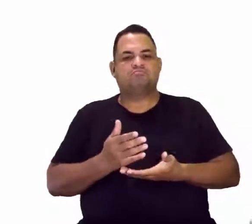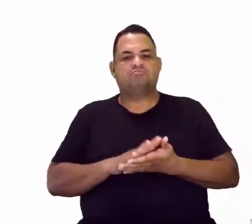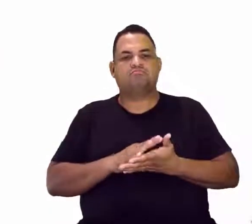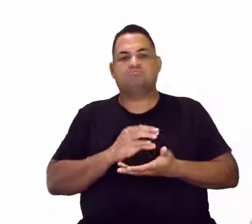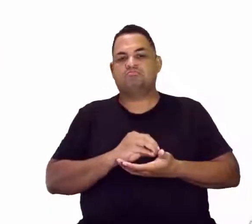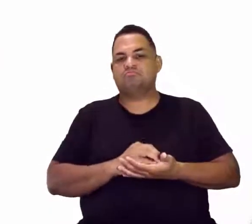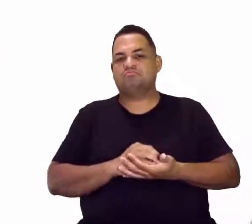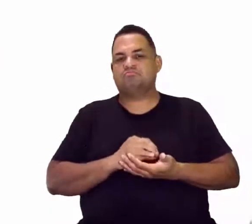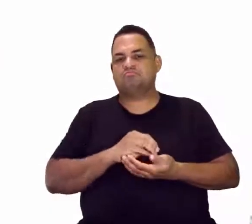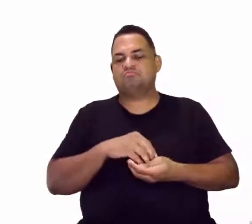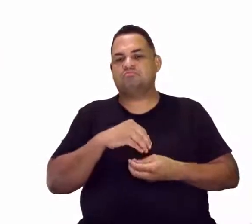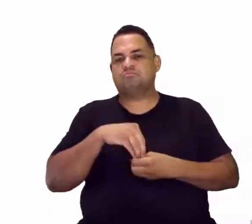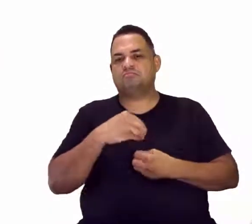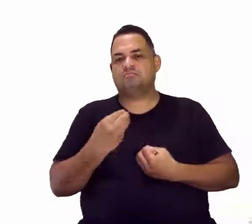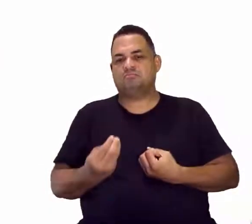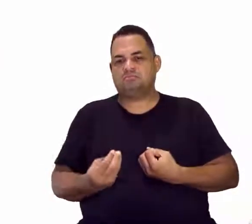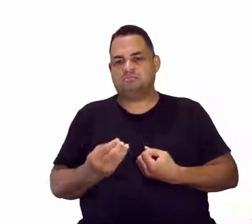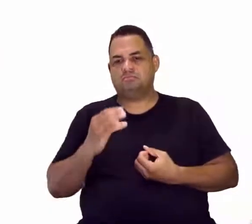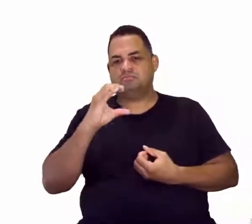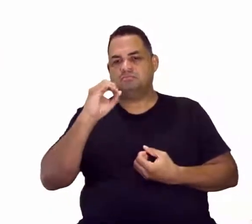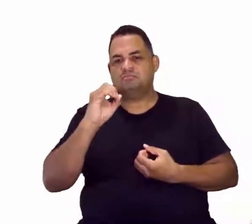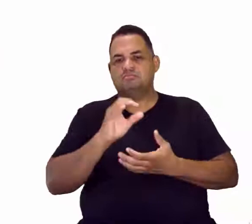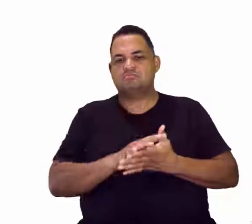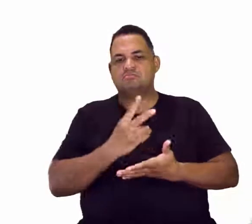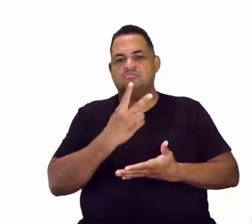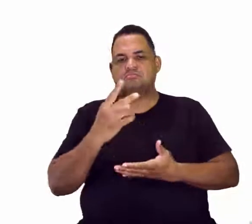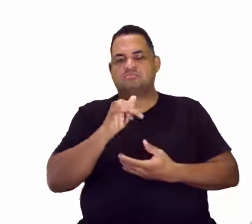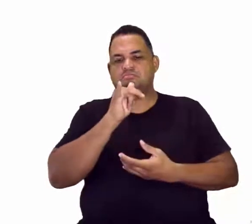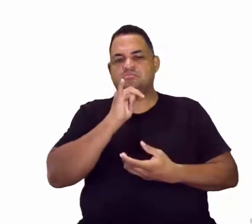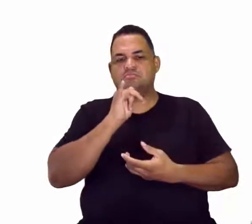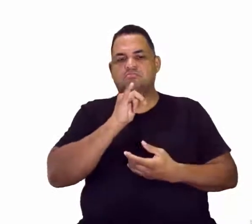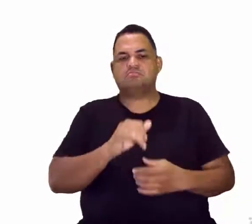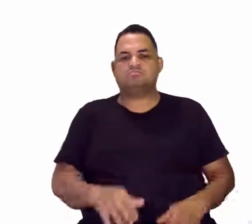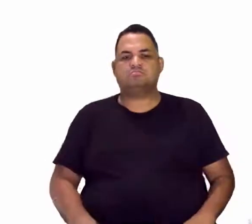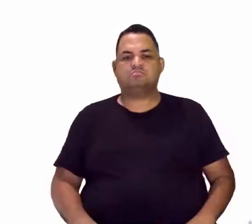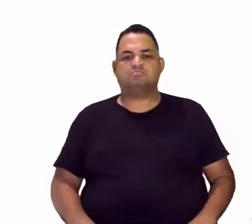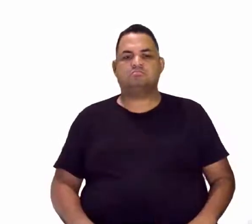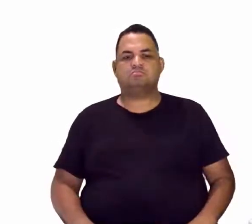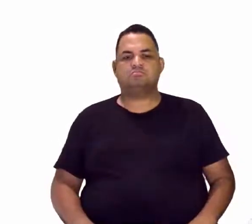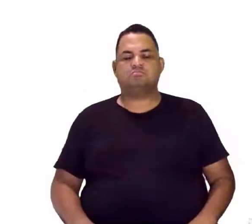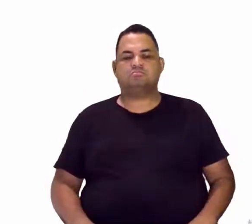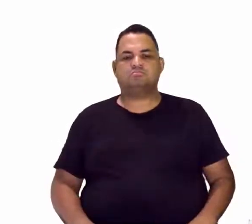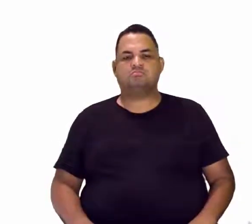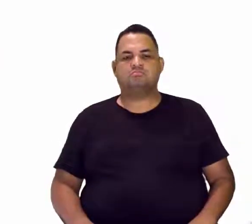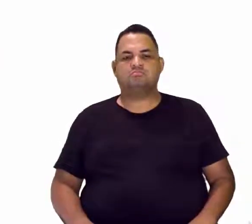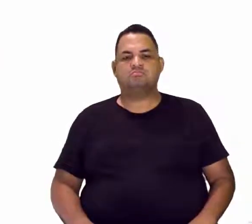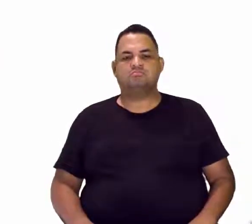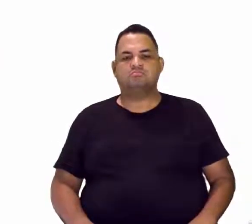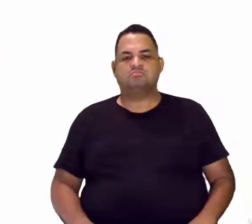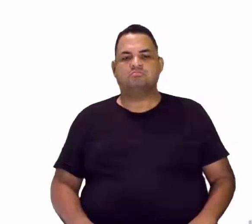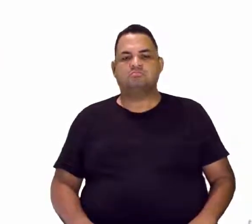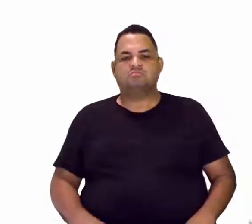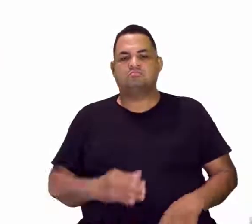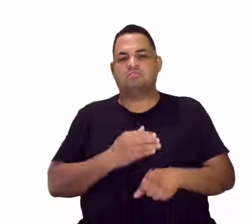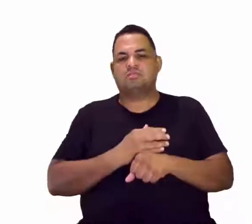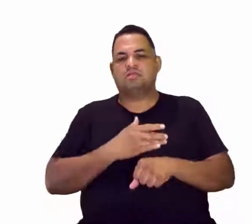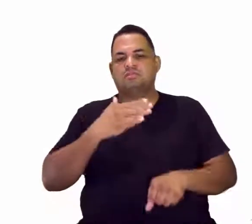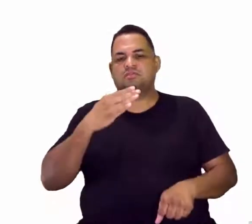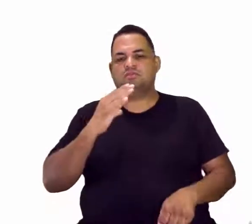o oxigênio. E aí a gente trouxe 2 exemplos para vocês, que é o ácido clorídrico,